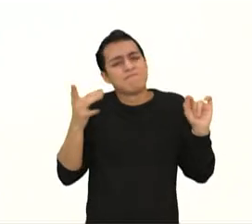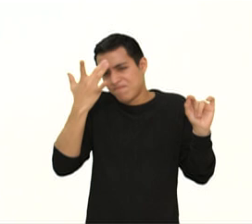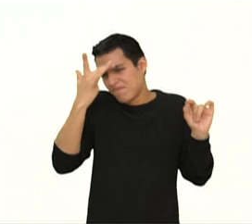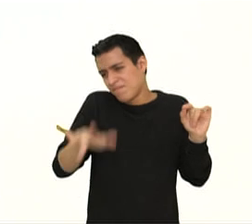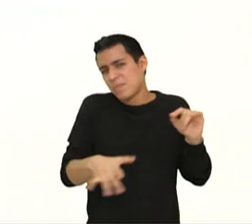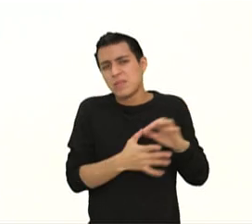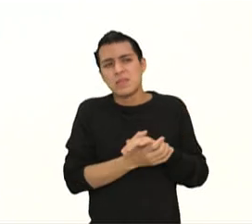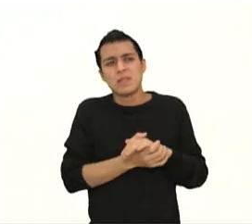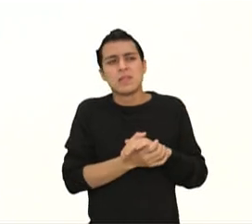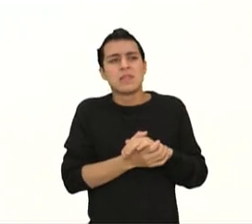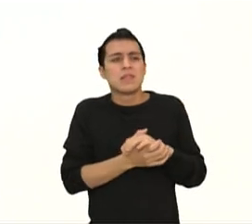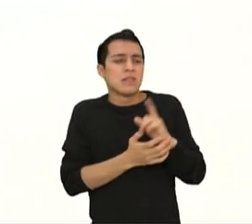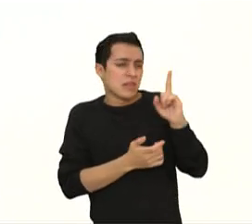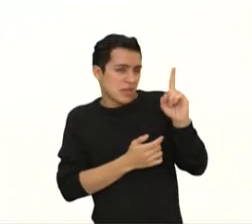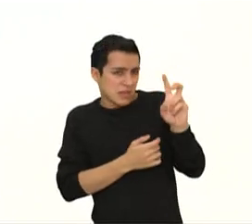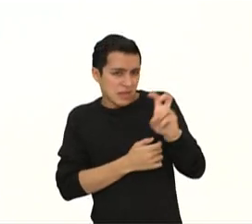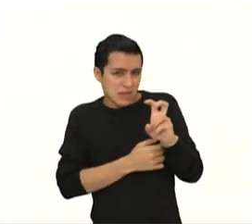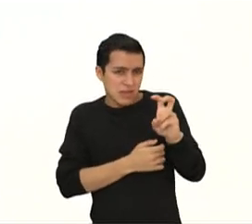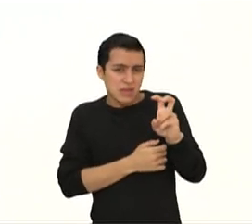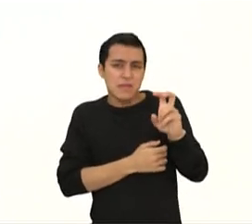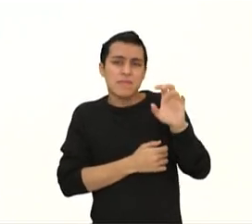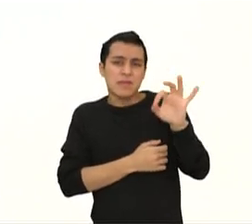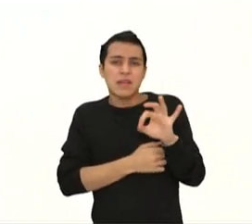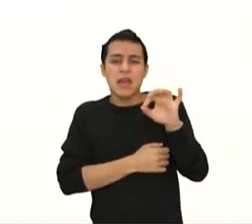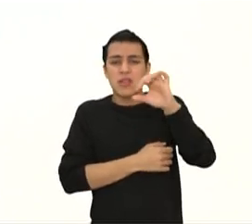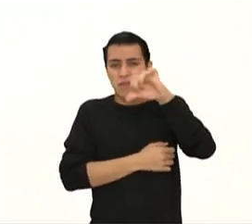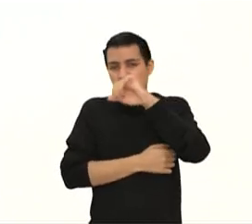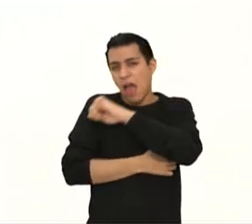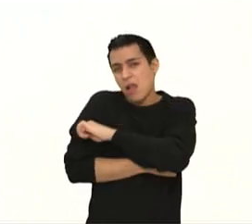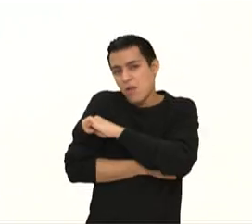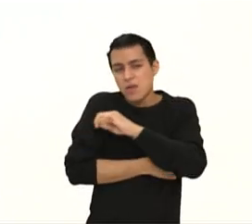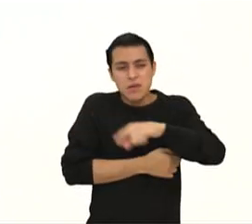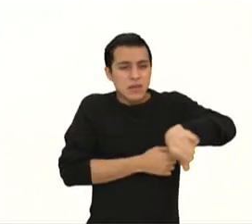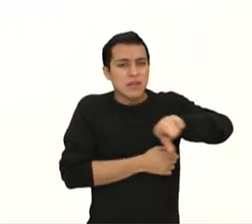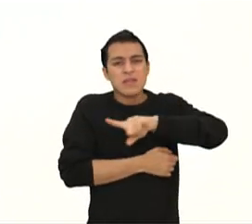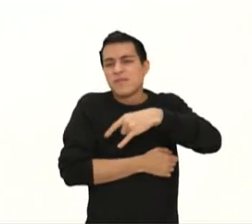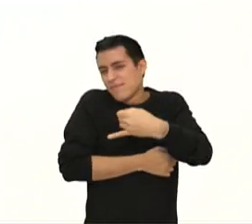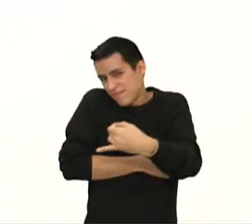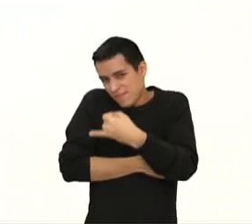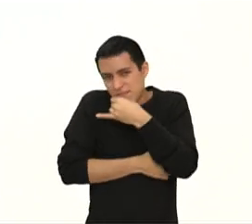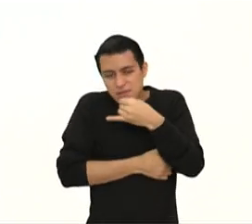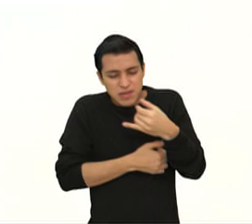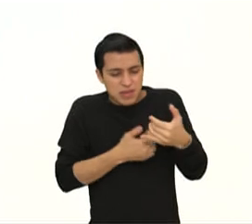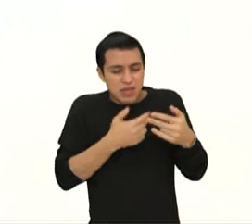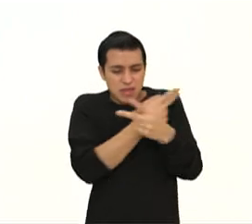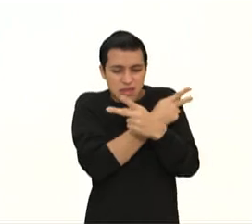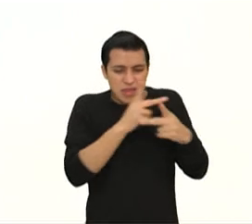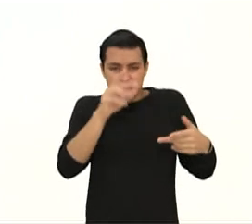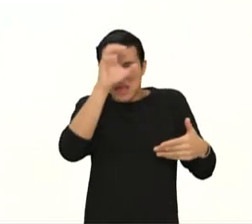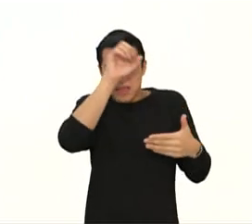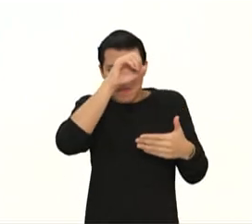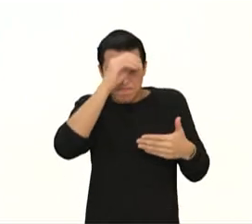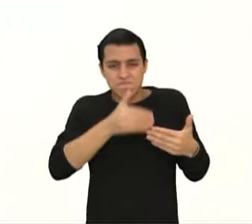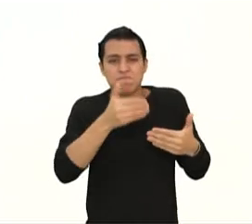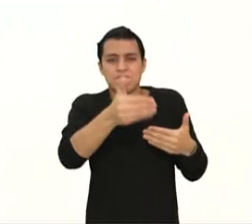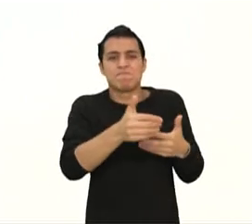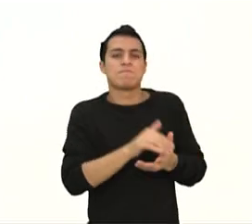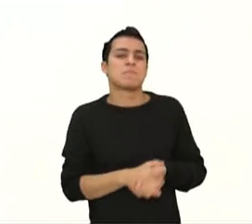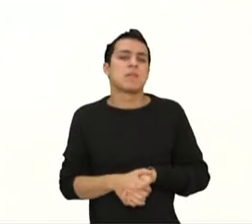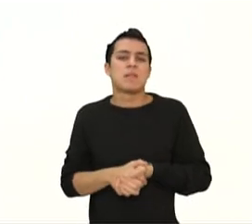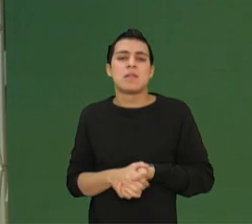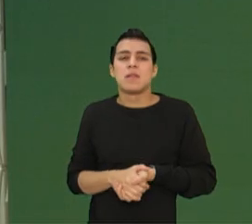saber e 15%, 9 alunos disseram que estão insatisfeitos com o seu aprendizado,